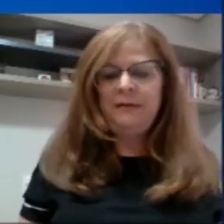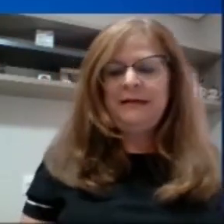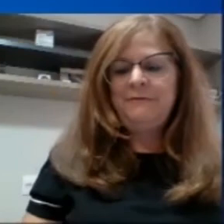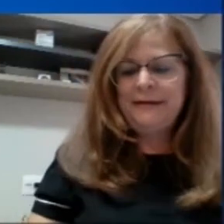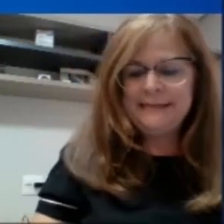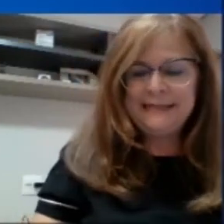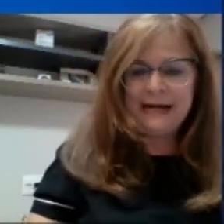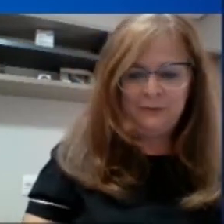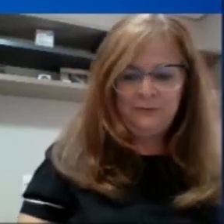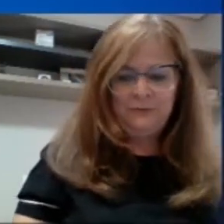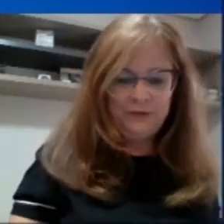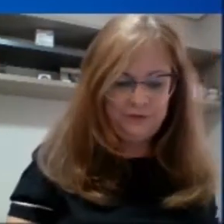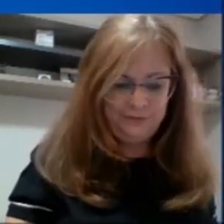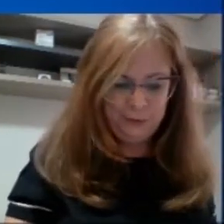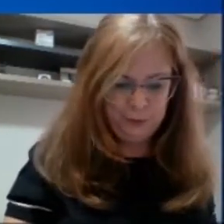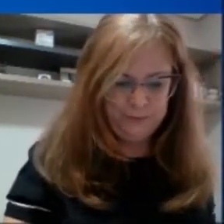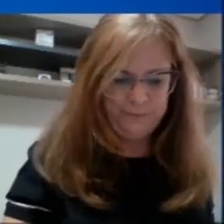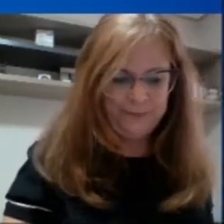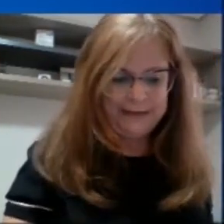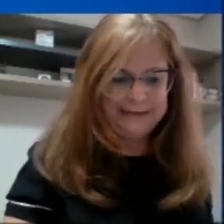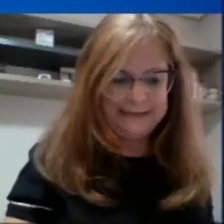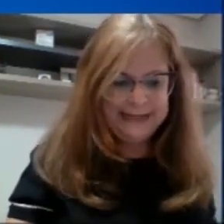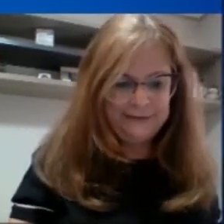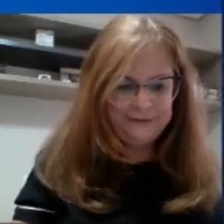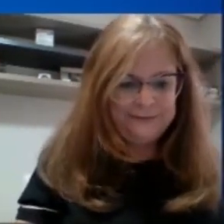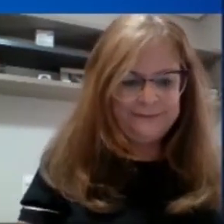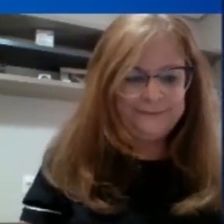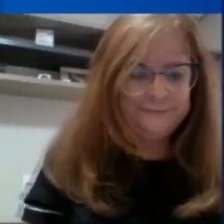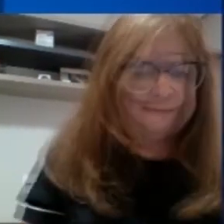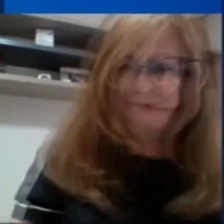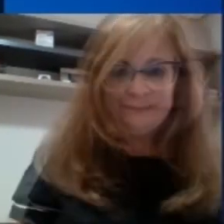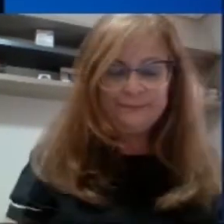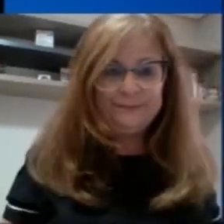expressão facial do indivíduo, certo?